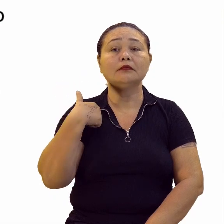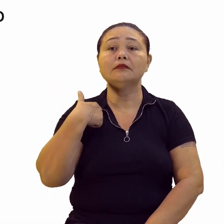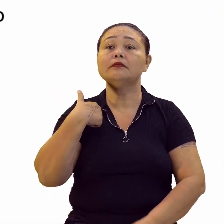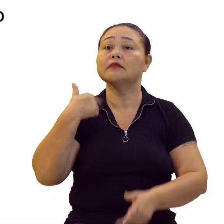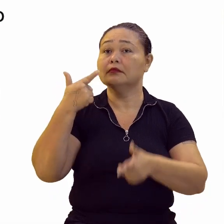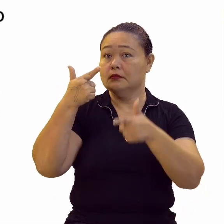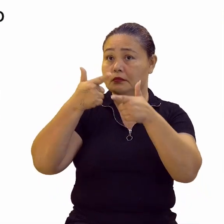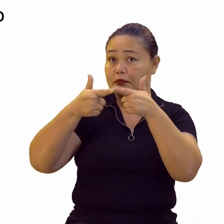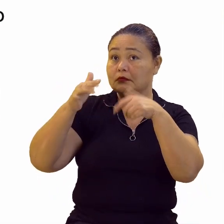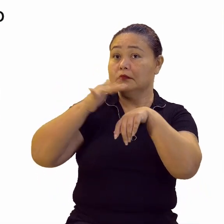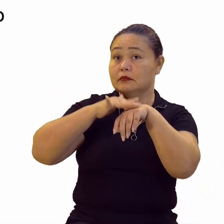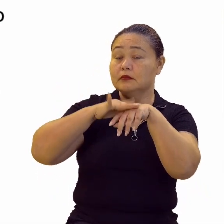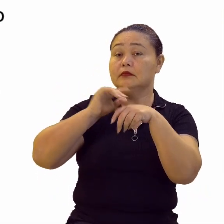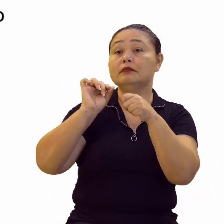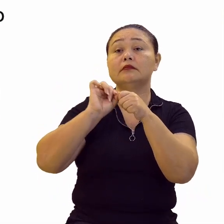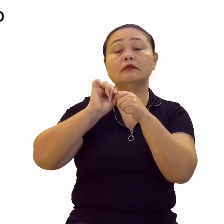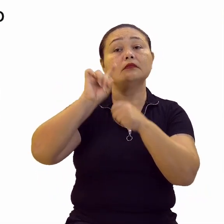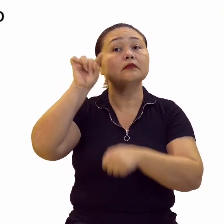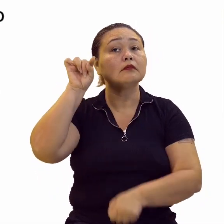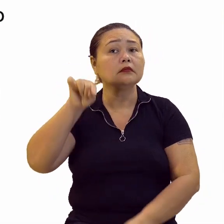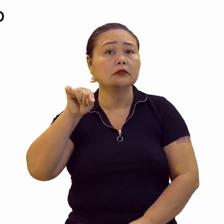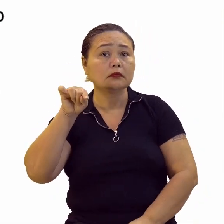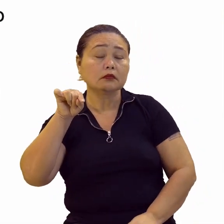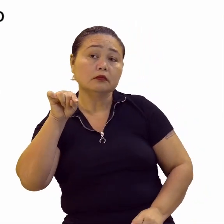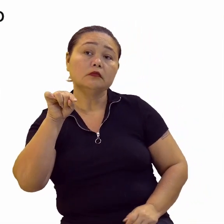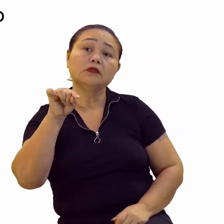transtornos, a anorexia. E essa anorexia